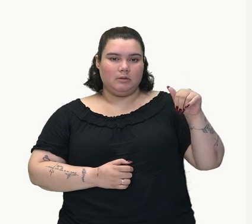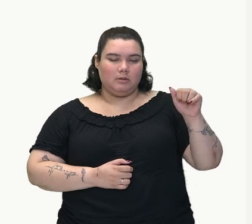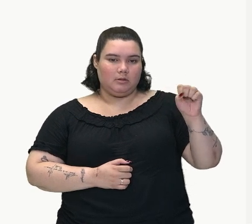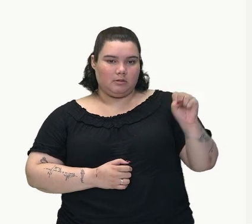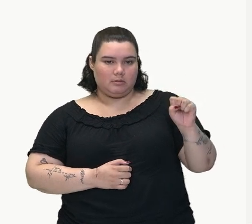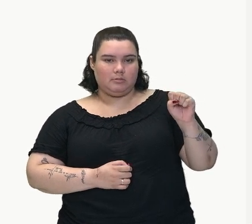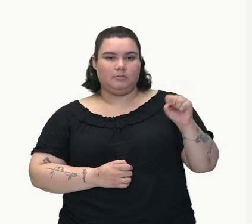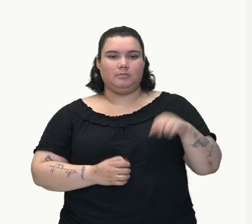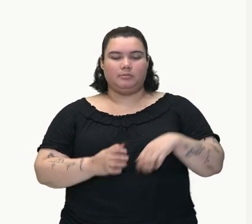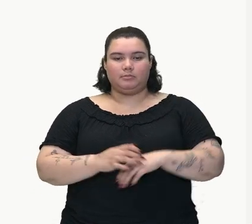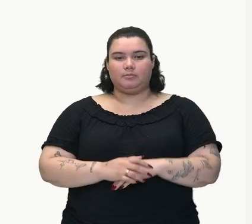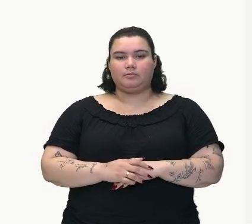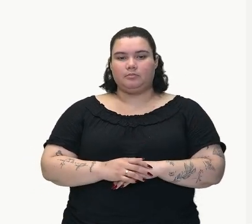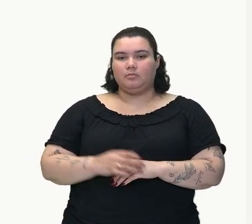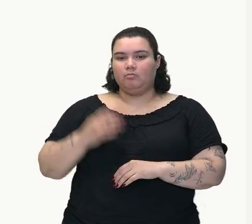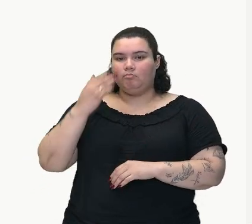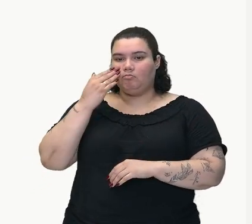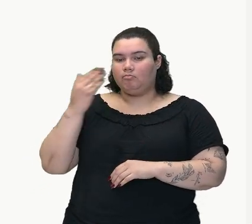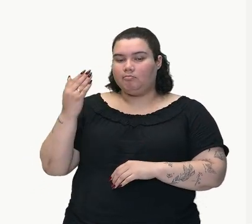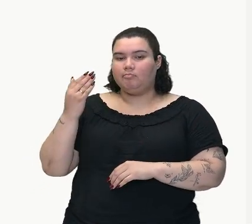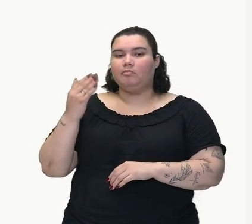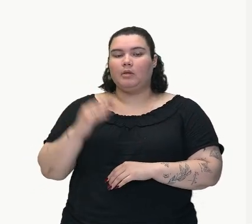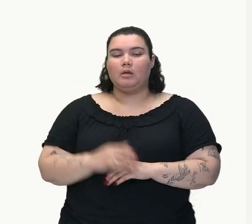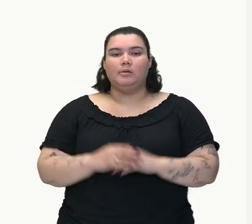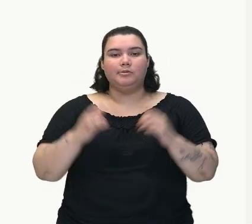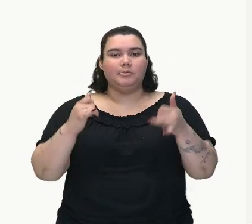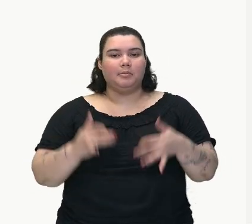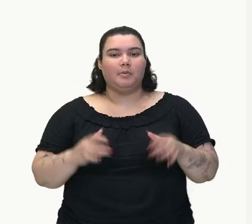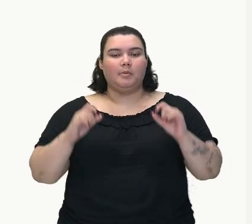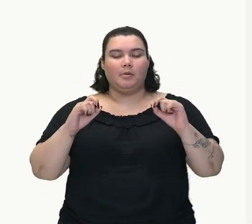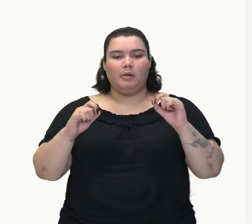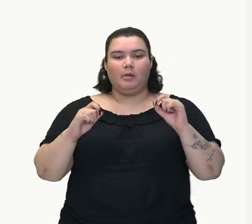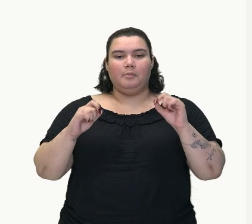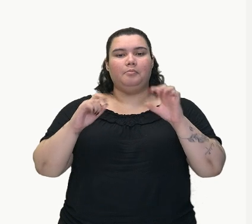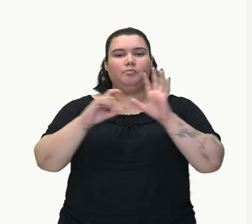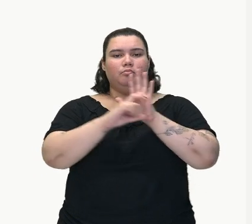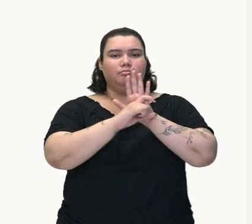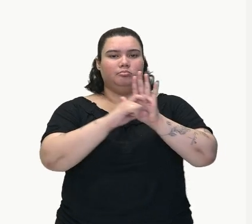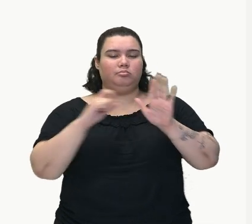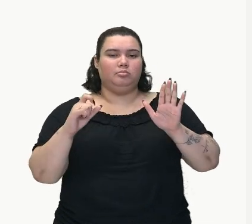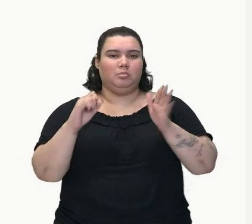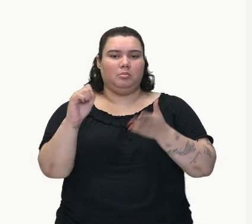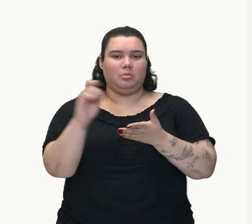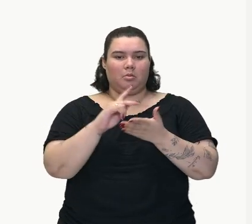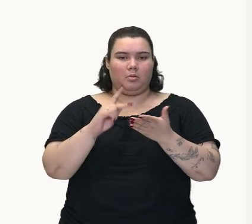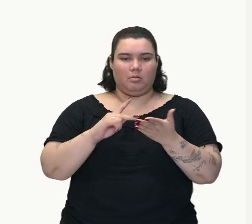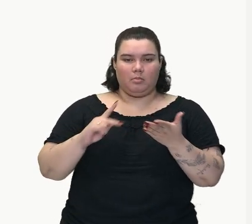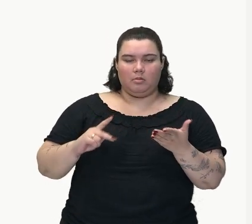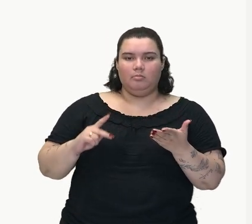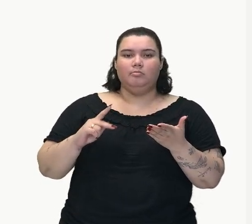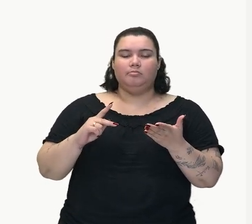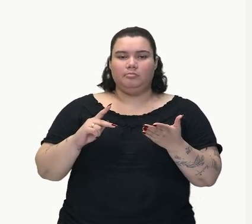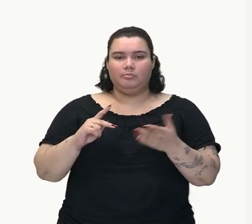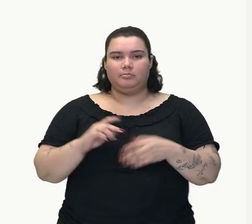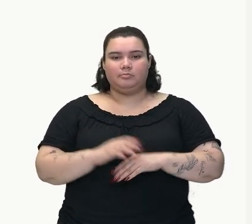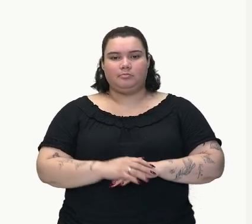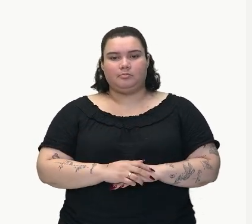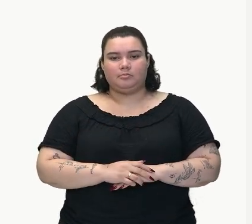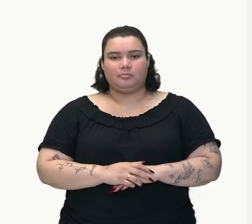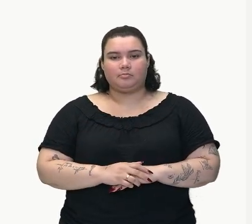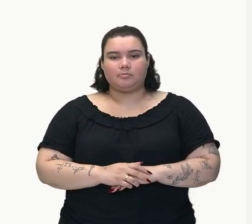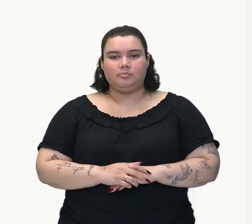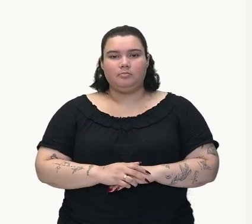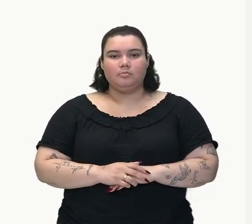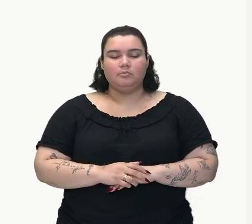a espreitar meus olhos para roê-los e há de deixar-me apenas com os cabelos na frialdade inorgânica